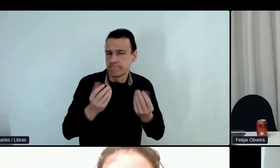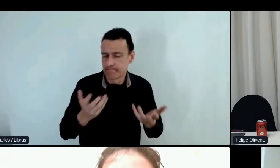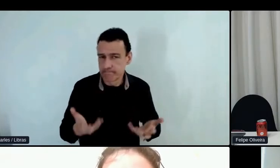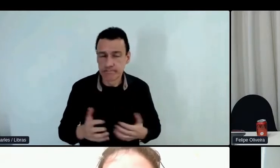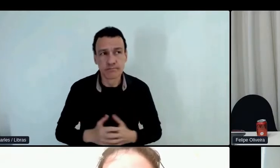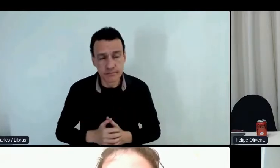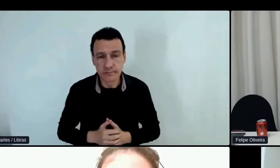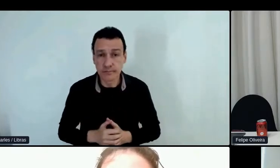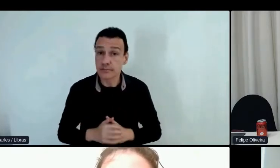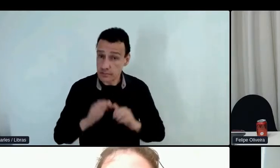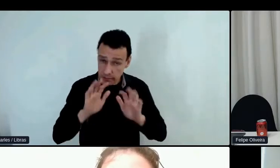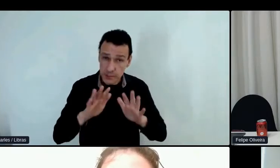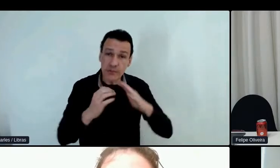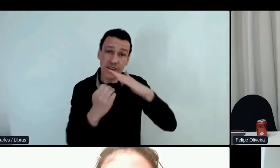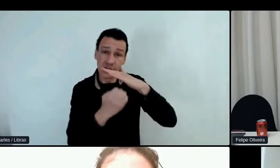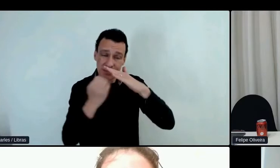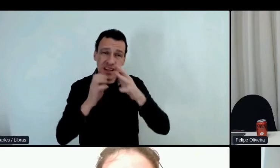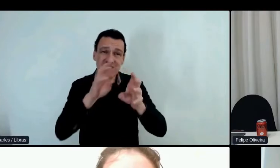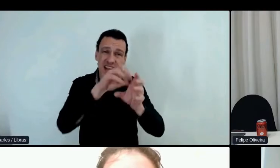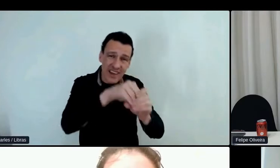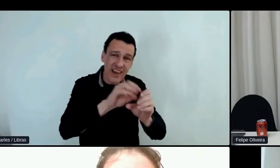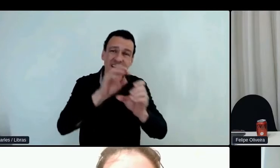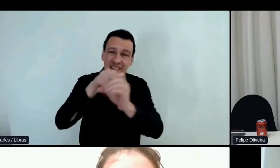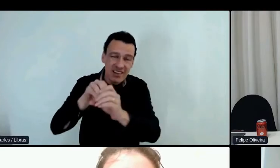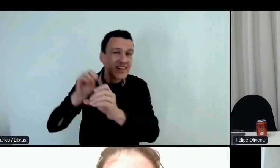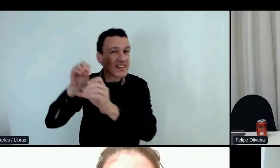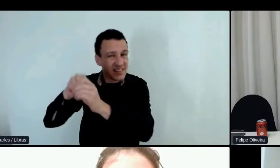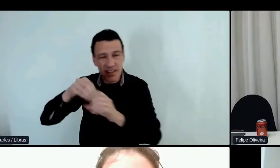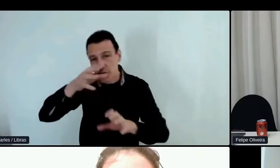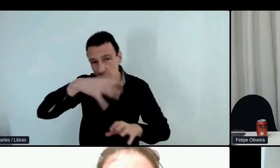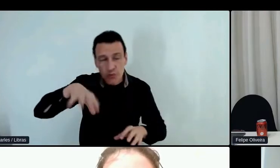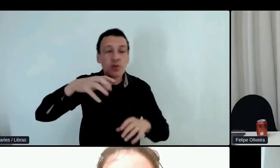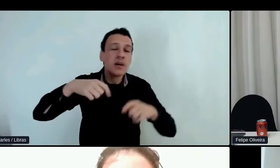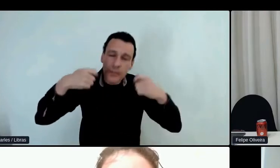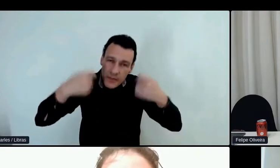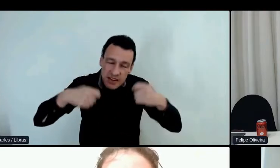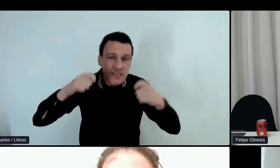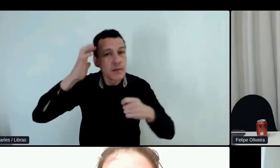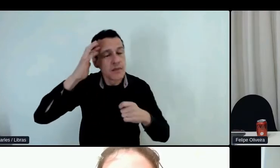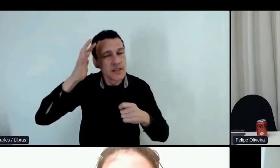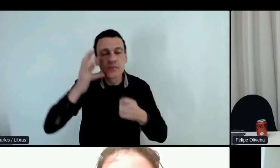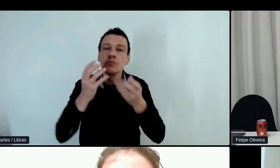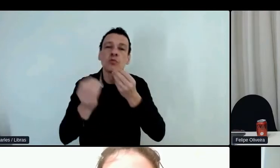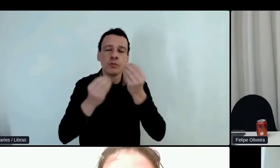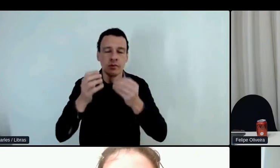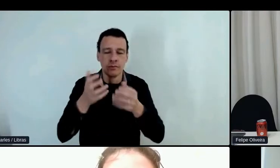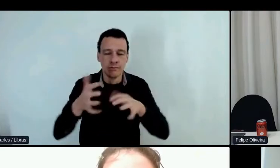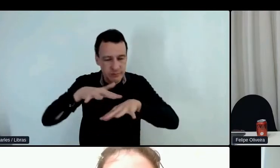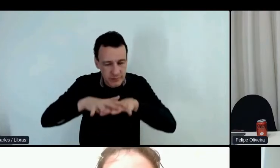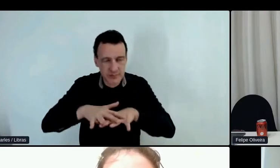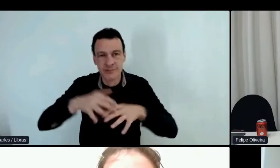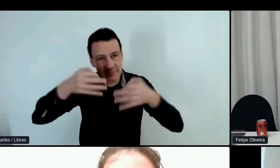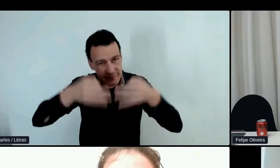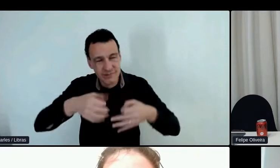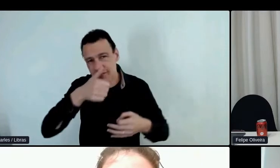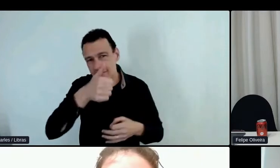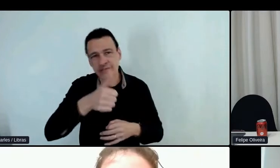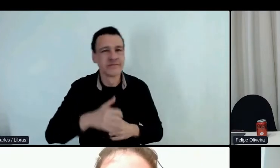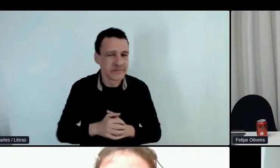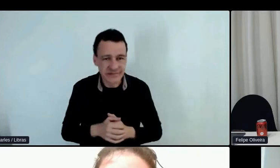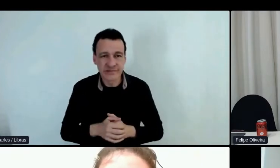que são pessoas autistas e sofrem também, sofrem com preconceito, sofrem esse capacitismo dentro das